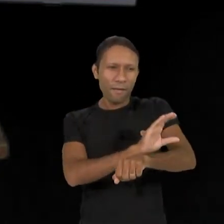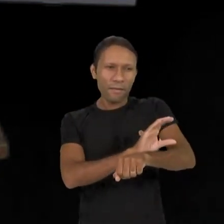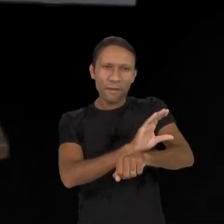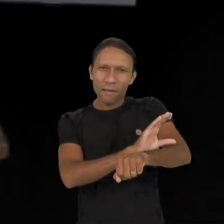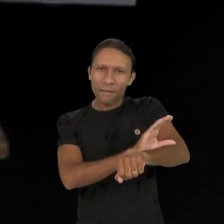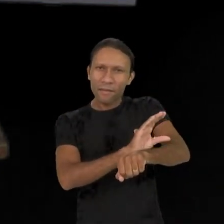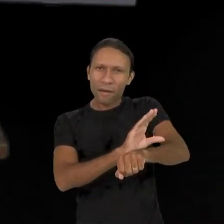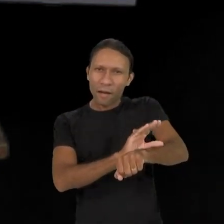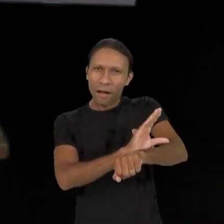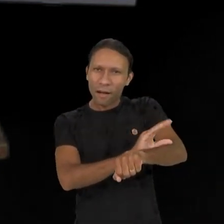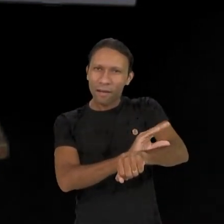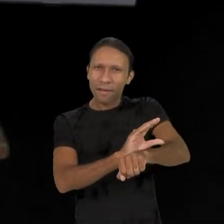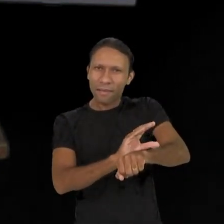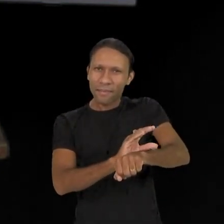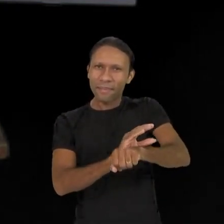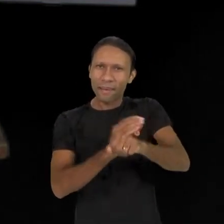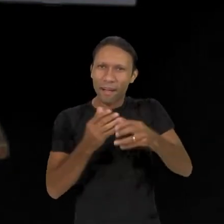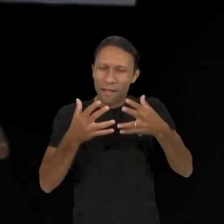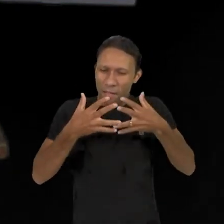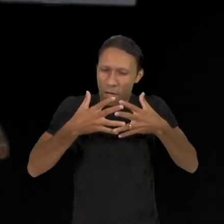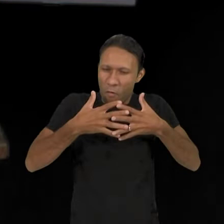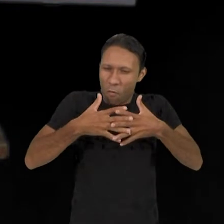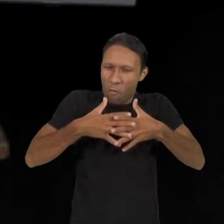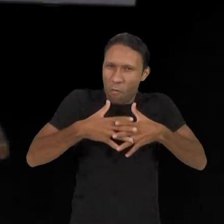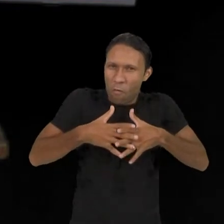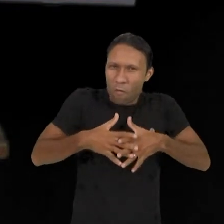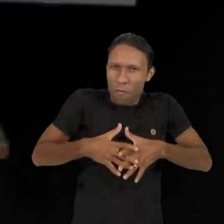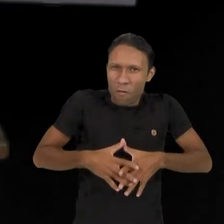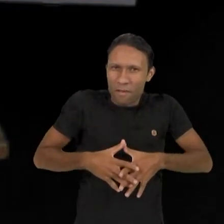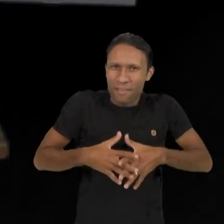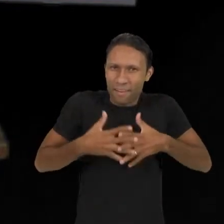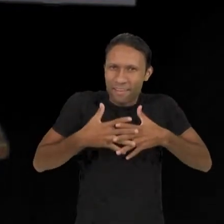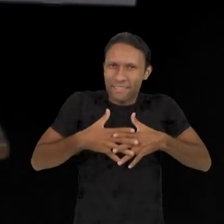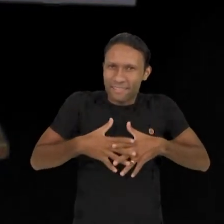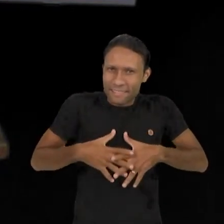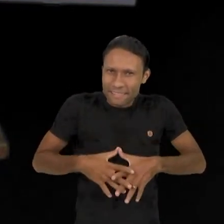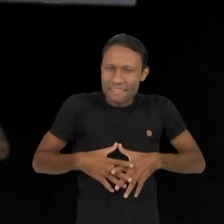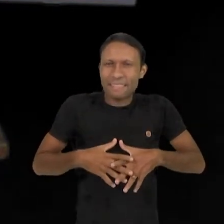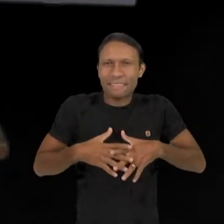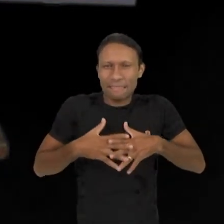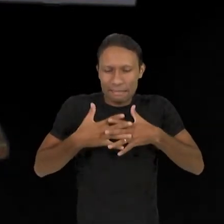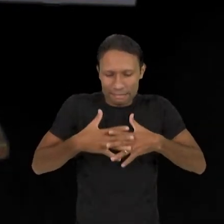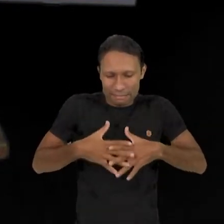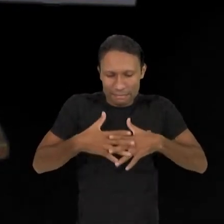Lembra, se você está lembrado ainda, se não, a gente vai ver mais à frente em outras aulas,